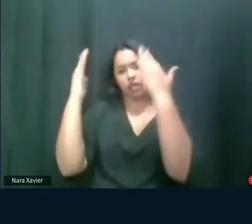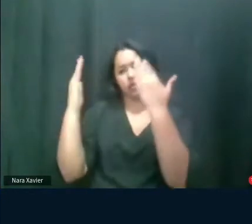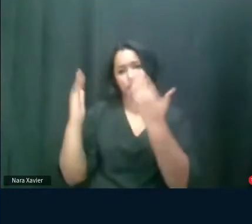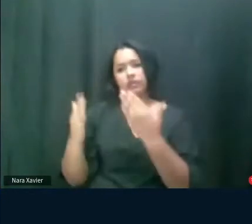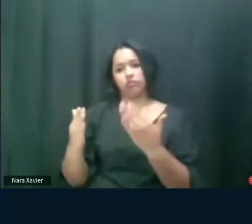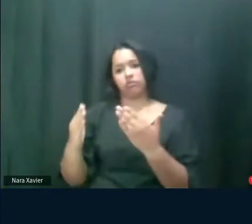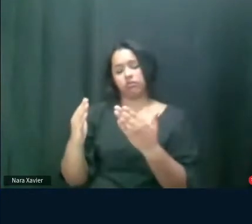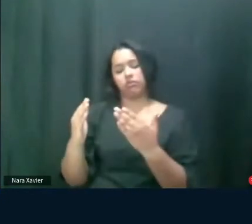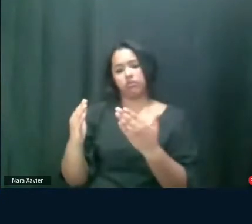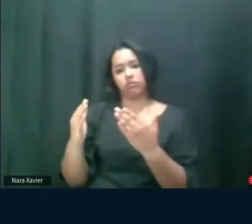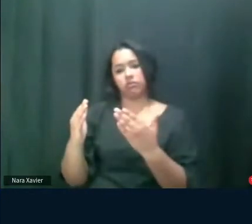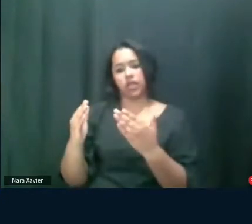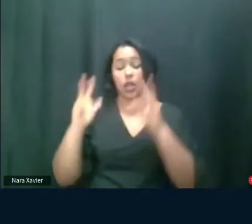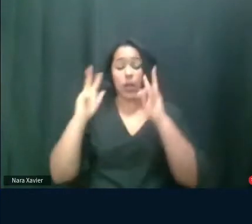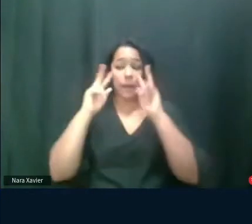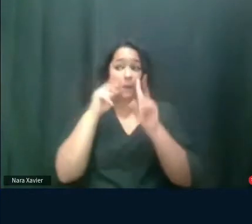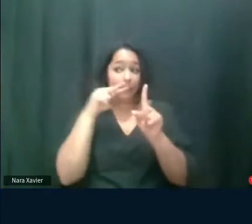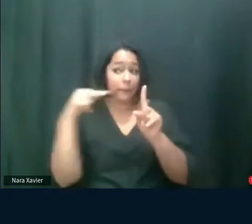perspectiva